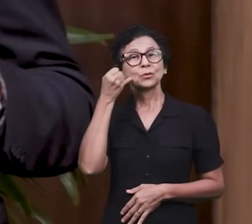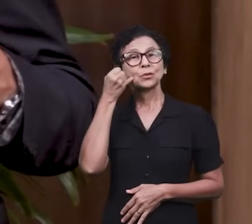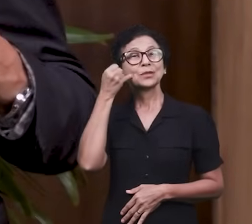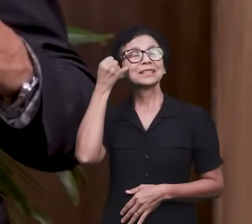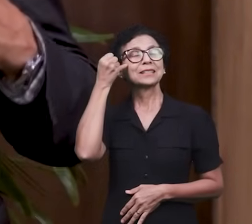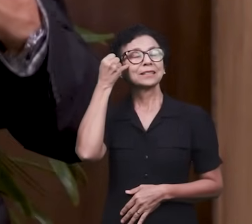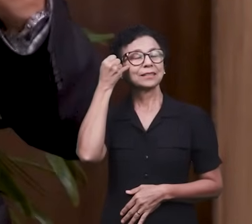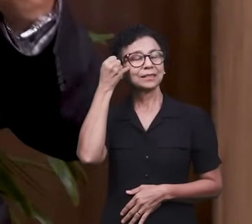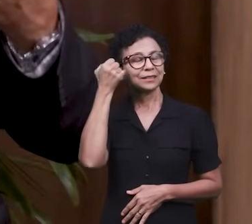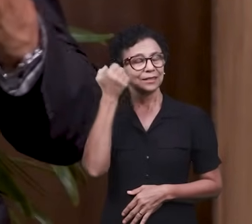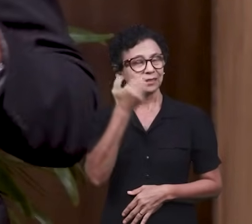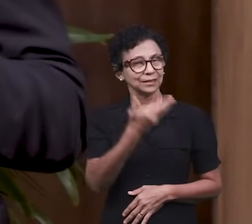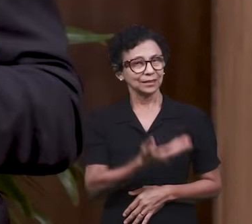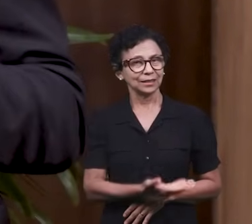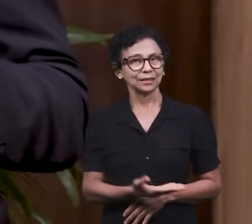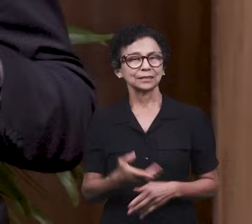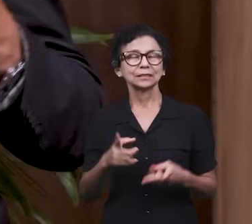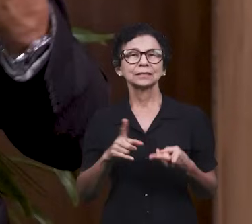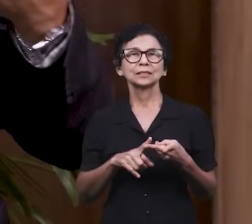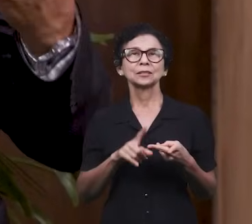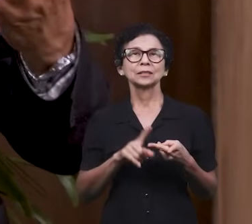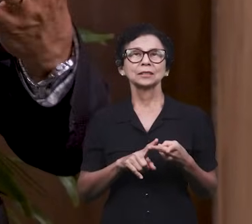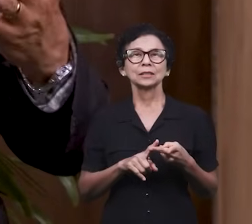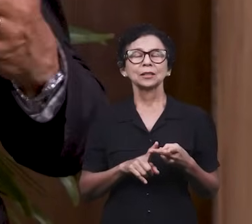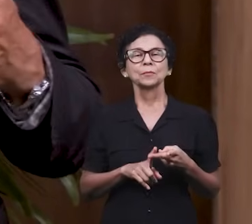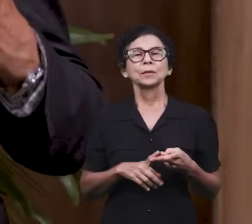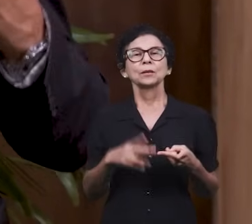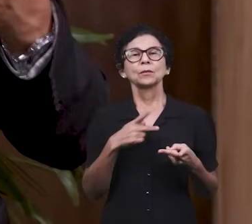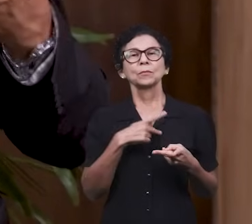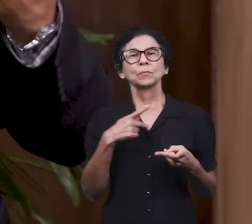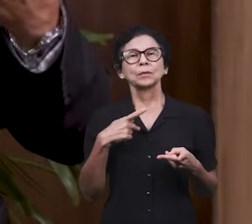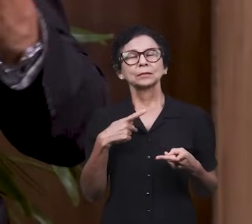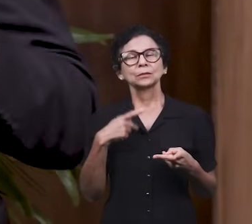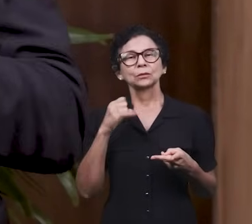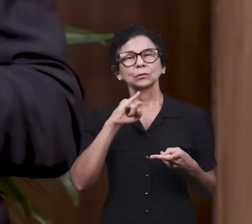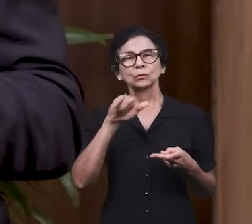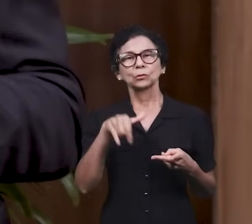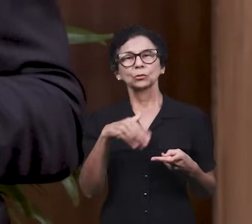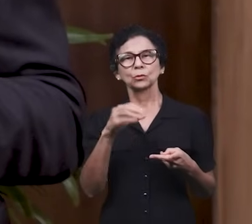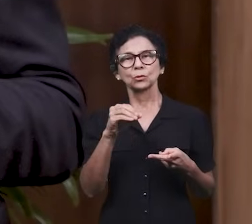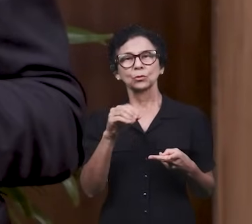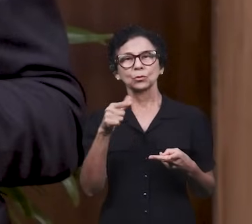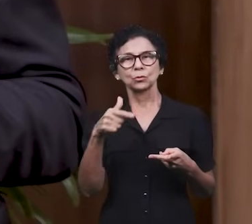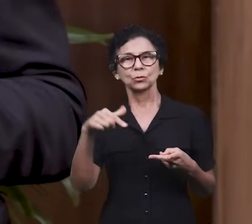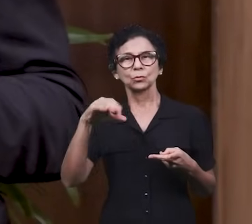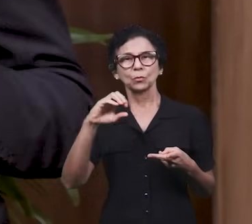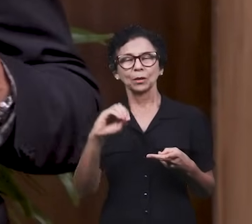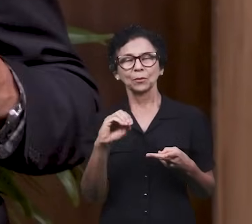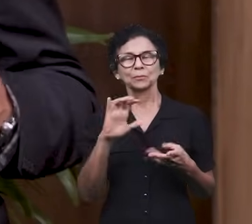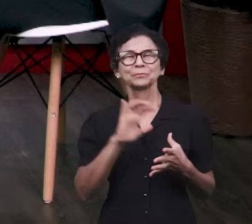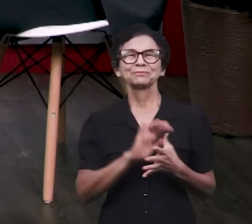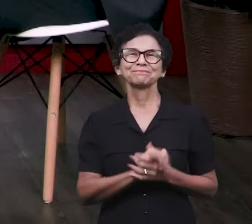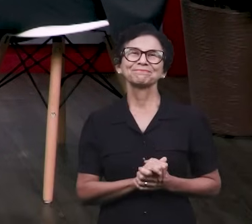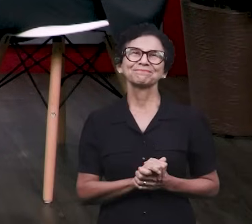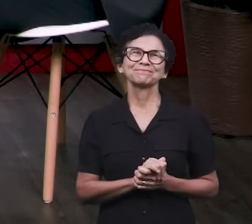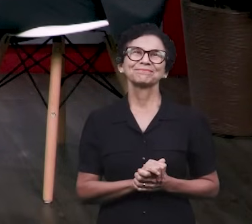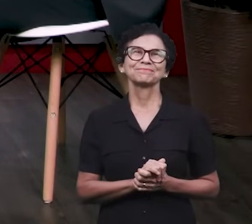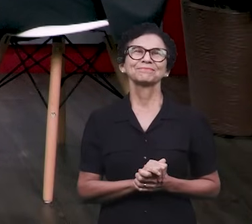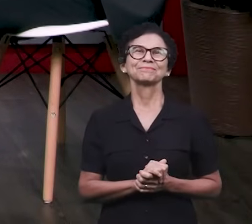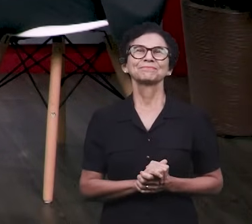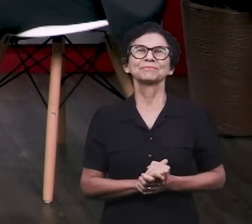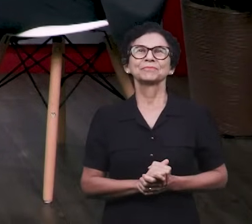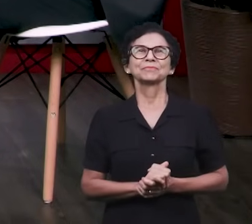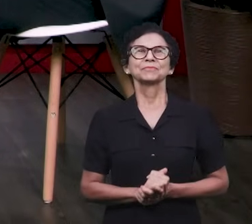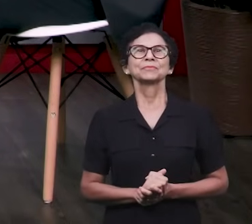bem como o pastor João Cidade, que está conosco online. Pastor